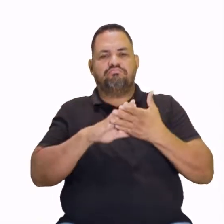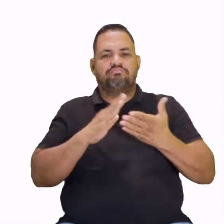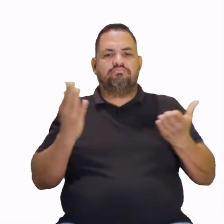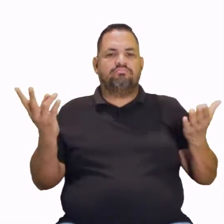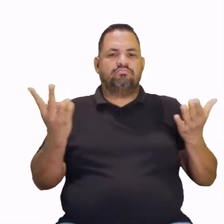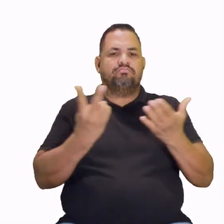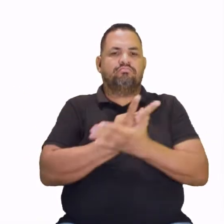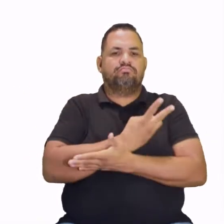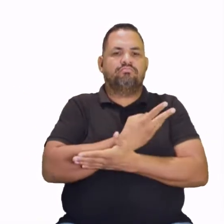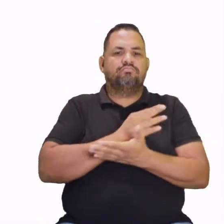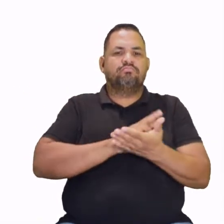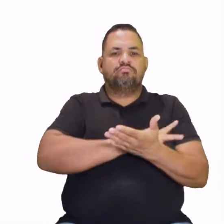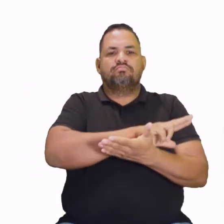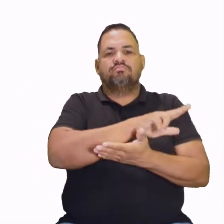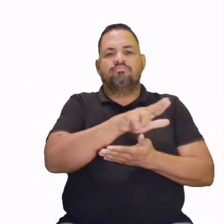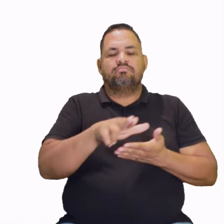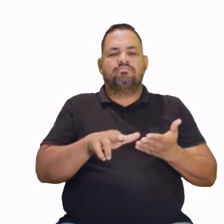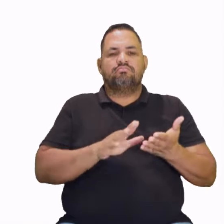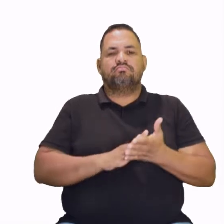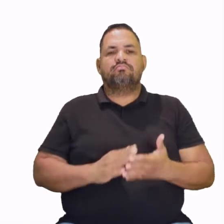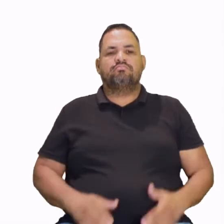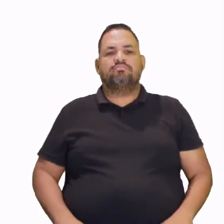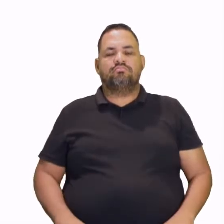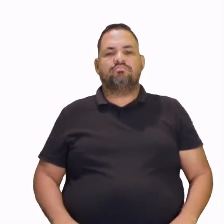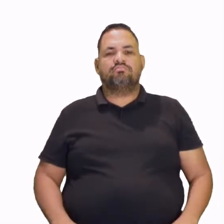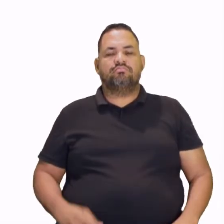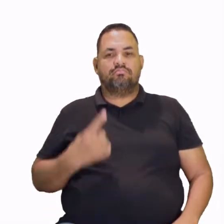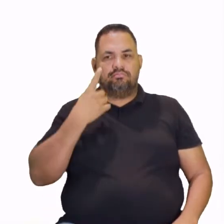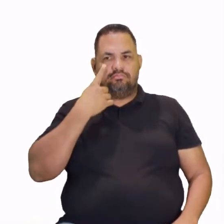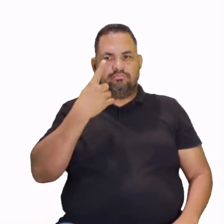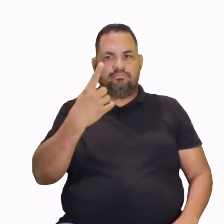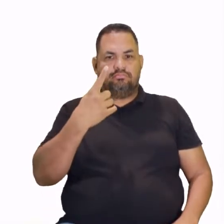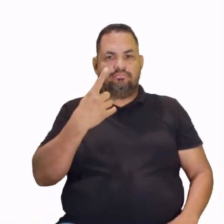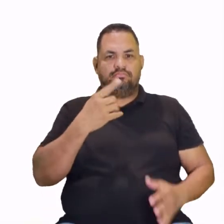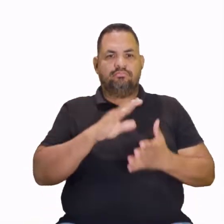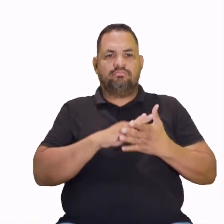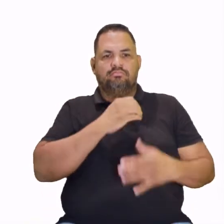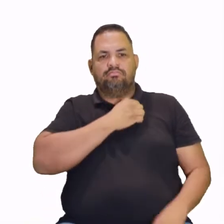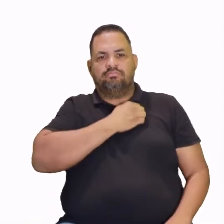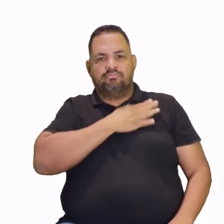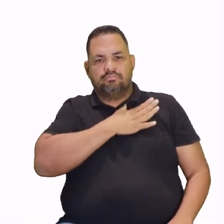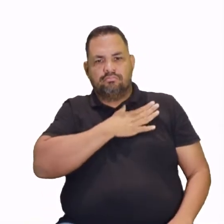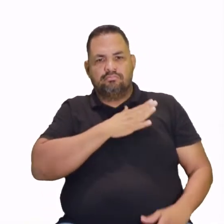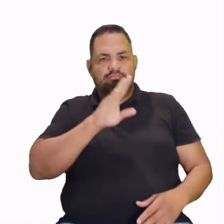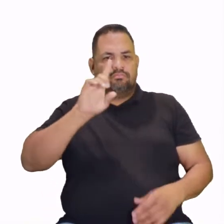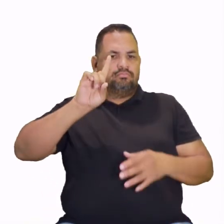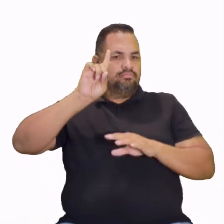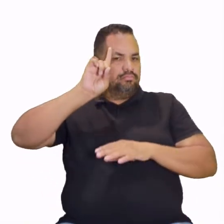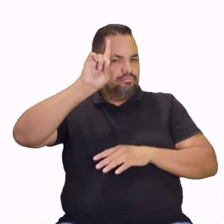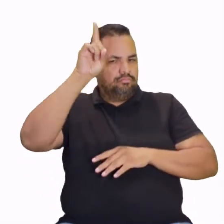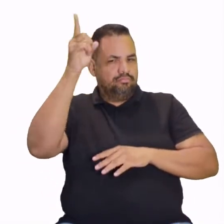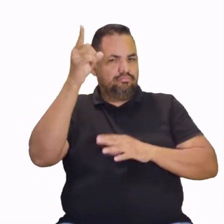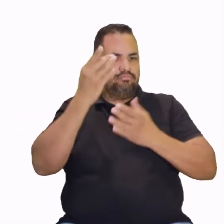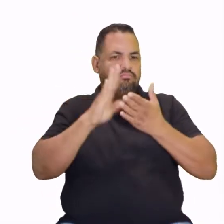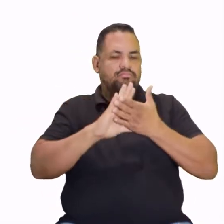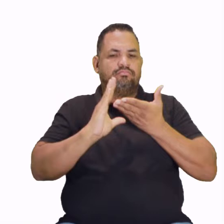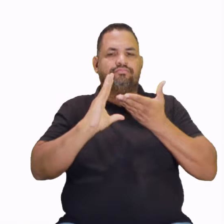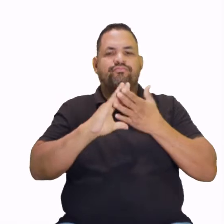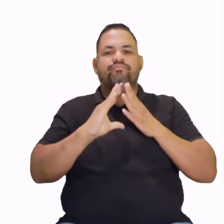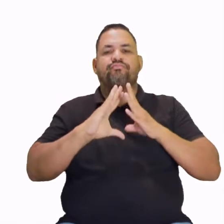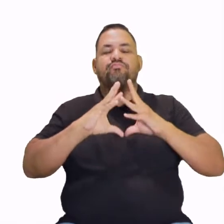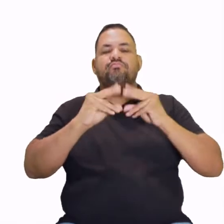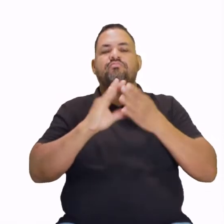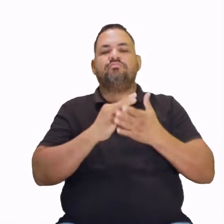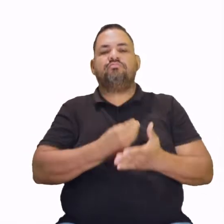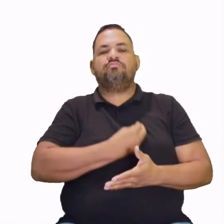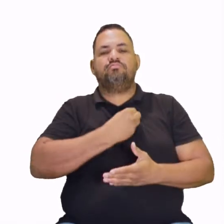aconteceram muitos conflitos, né? Vocês vão ver preconceitos, ideologias, tudo isso presente